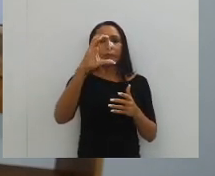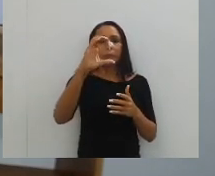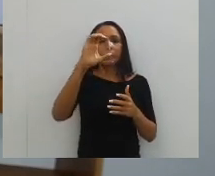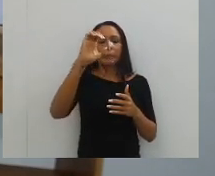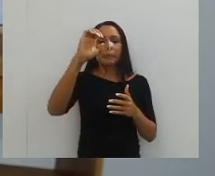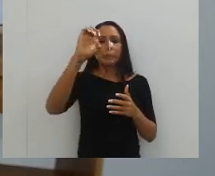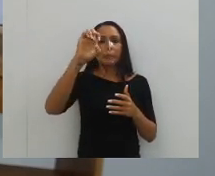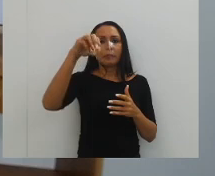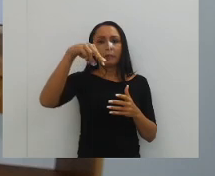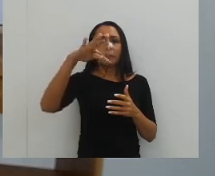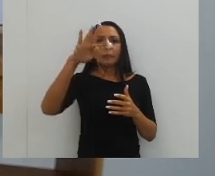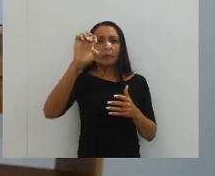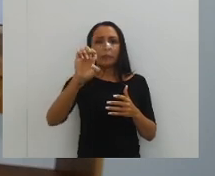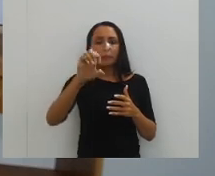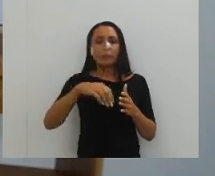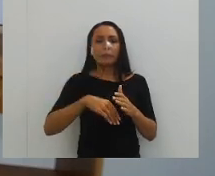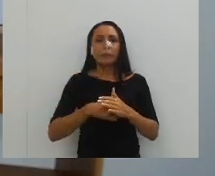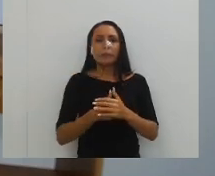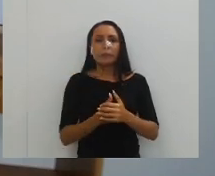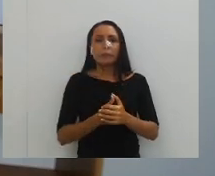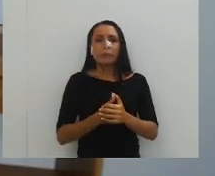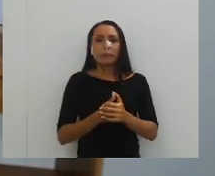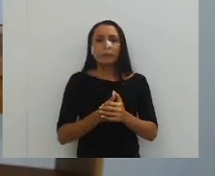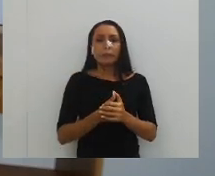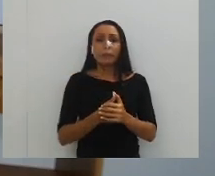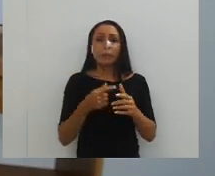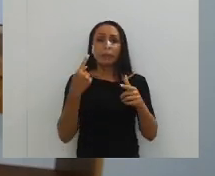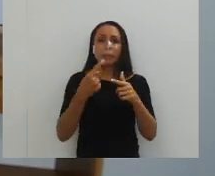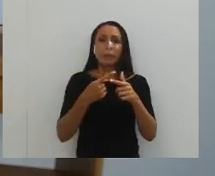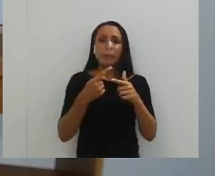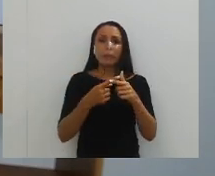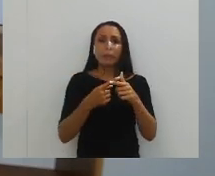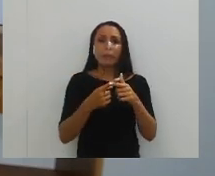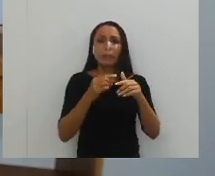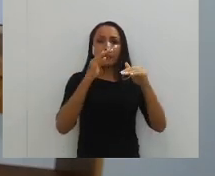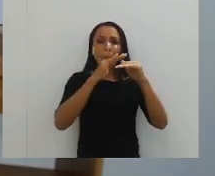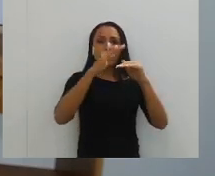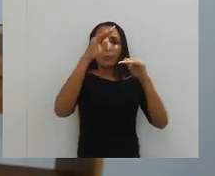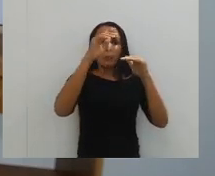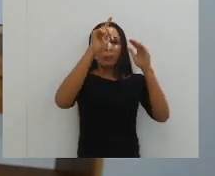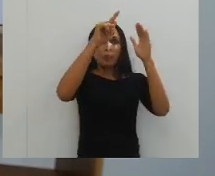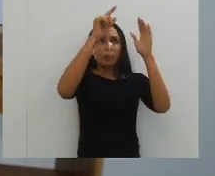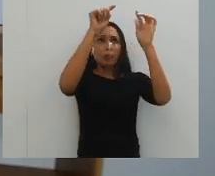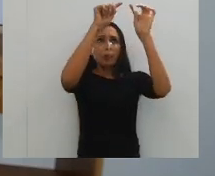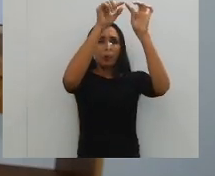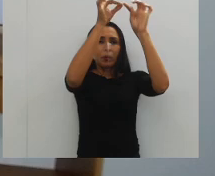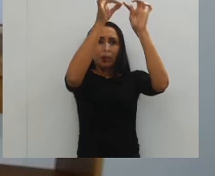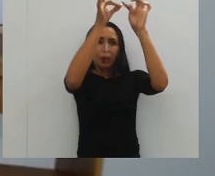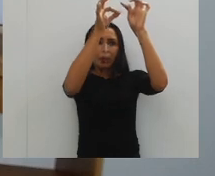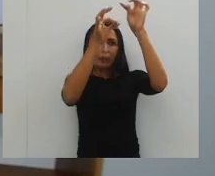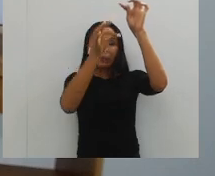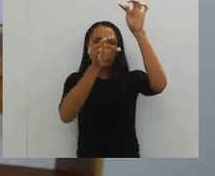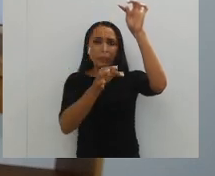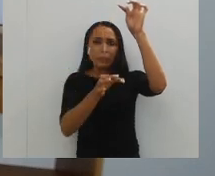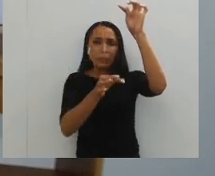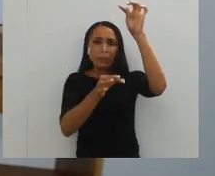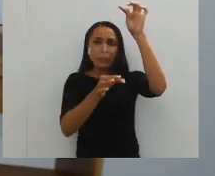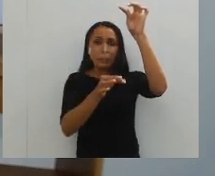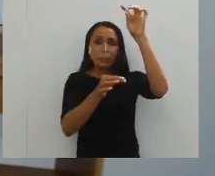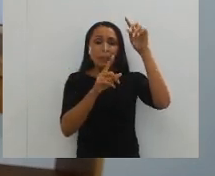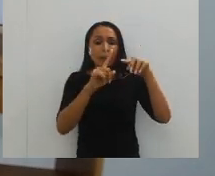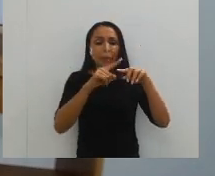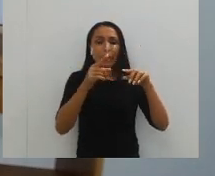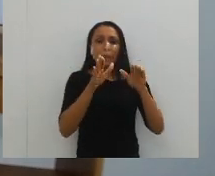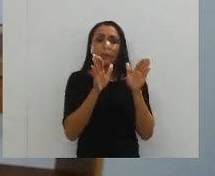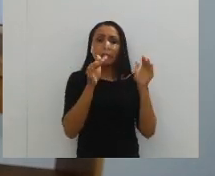decrescente. Isso aqui é a ordem decrescente, porque vai do mais genérico até a classificação mais específica, que